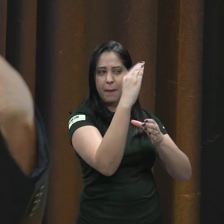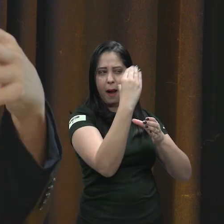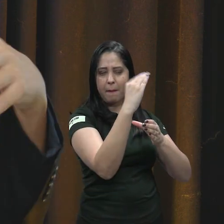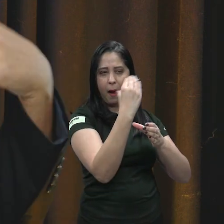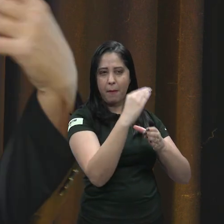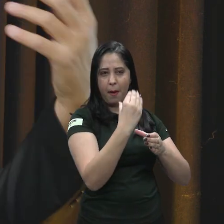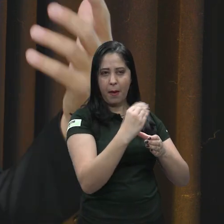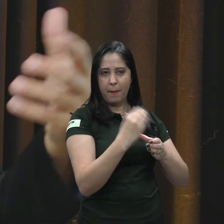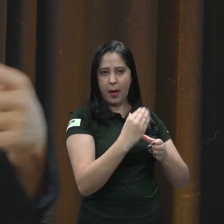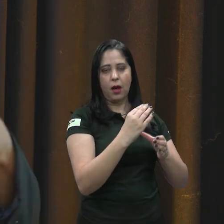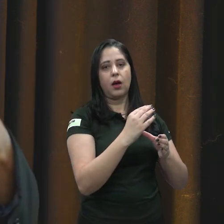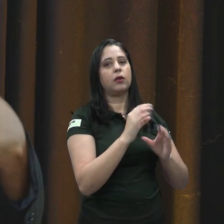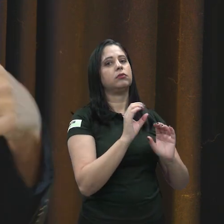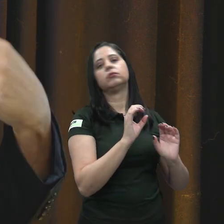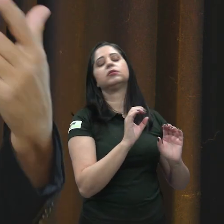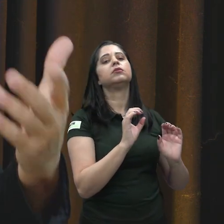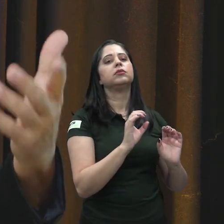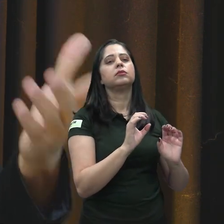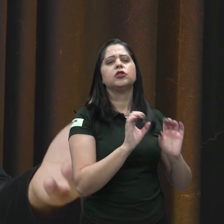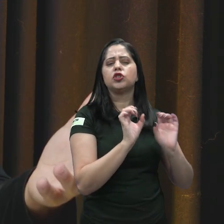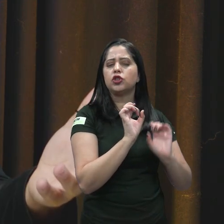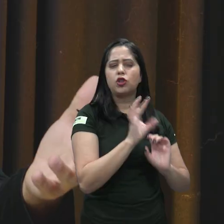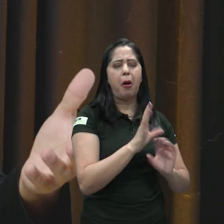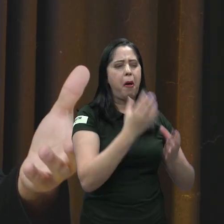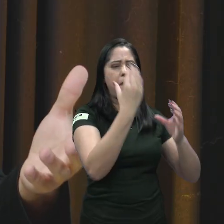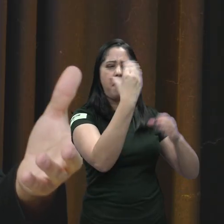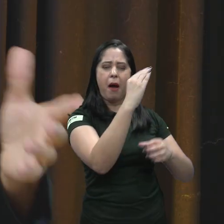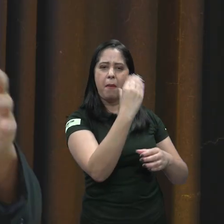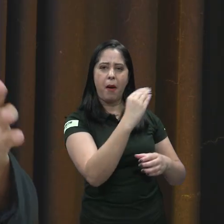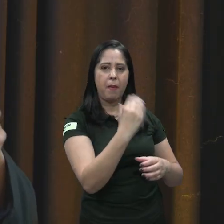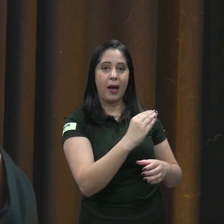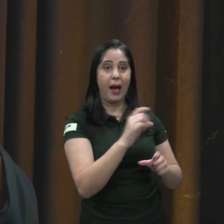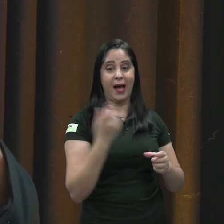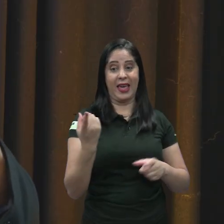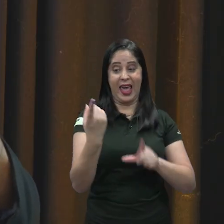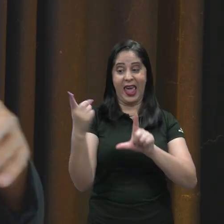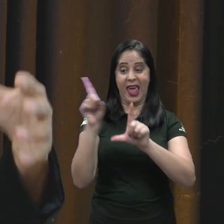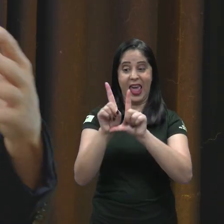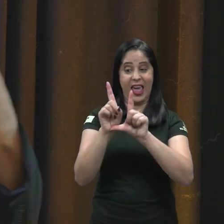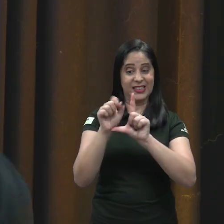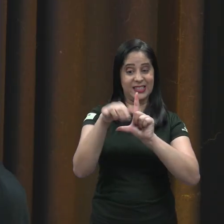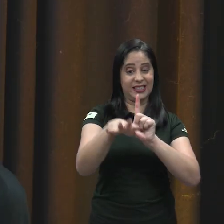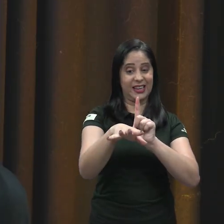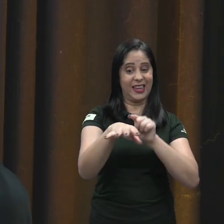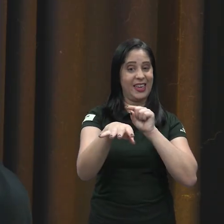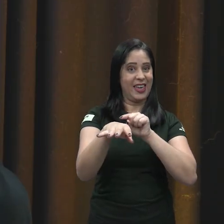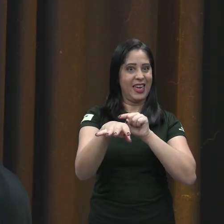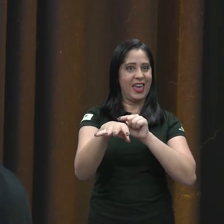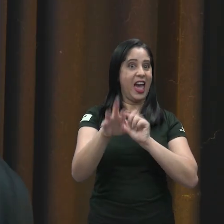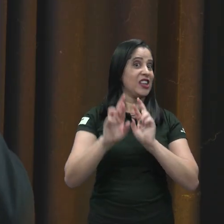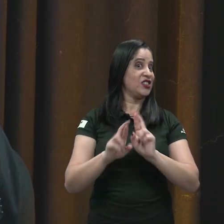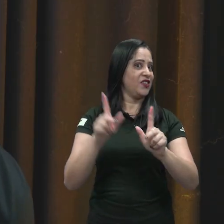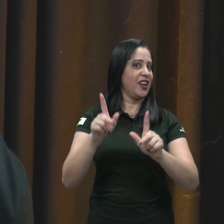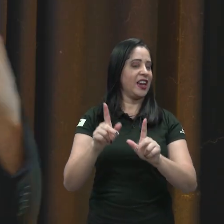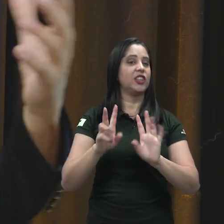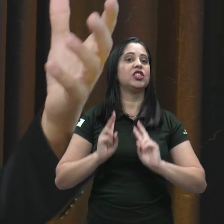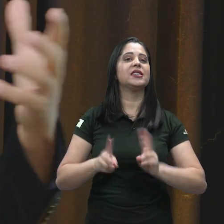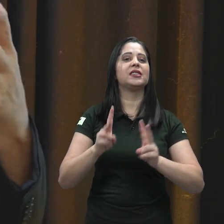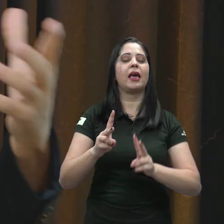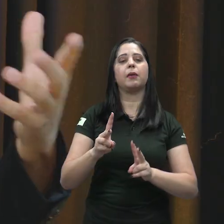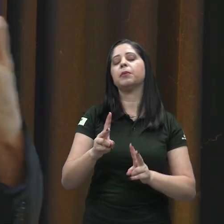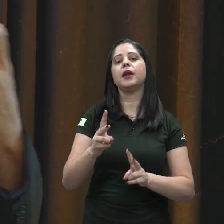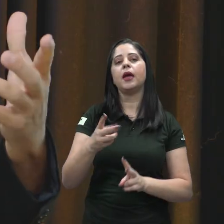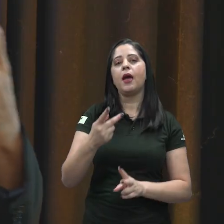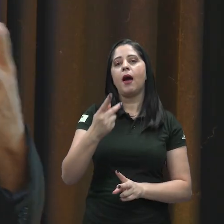ele busca informações relevantes para suprir aquela dor daquela comunidade. Já o influenciador não. O influenciador ele fala mais sobre si. Então, quando